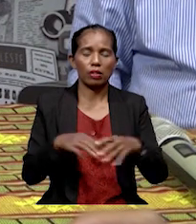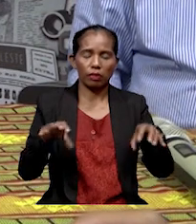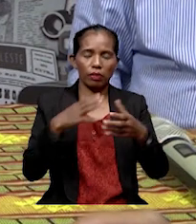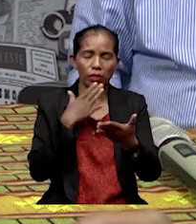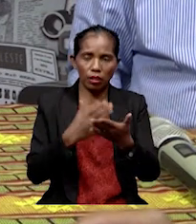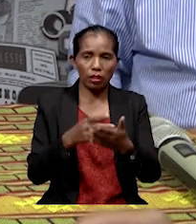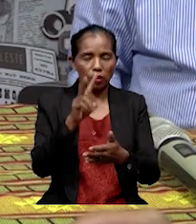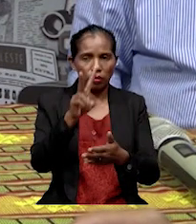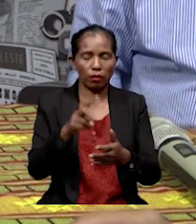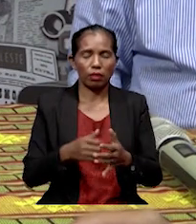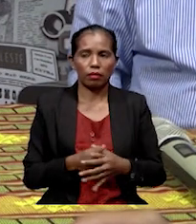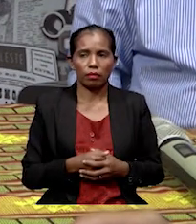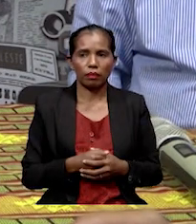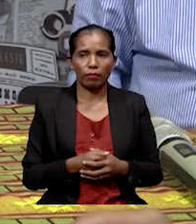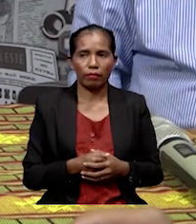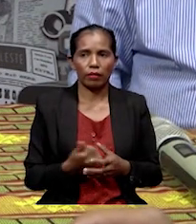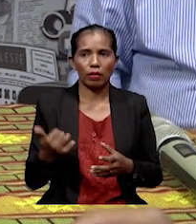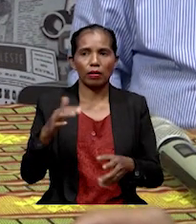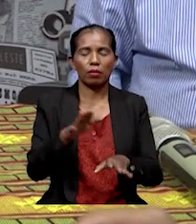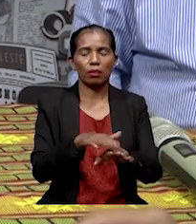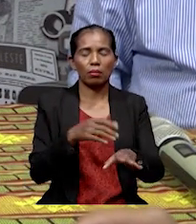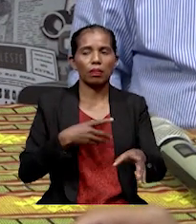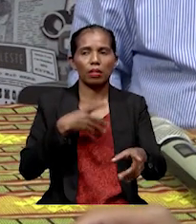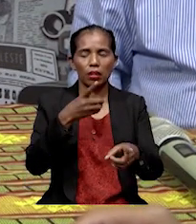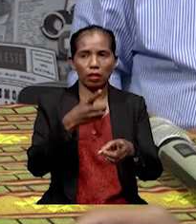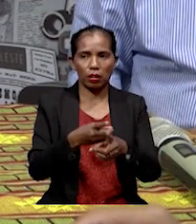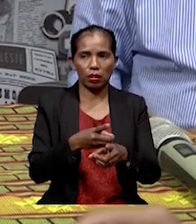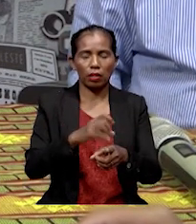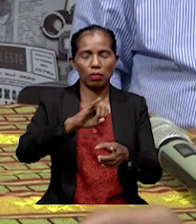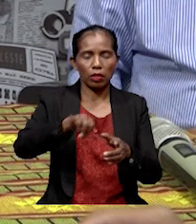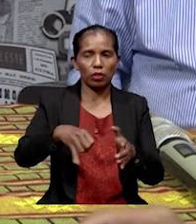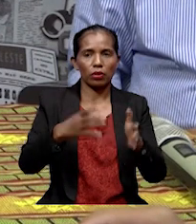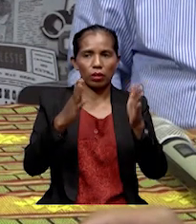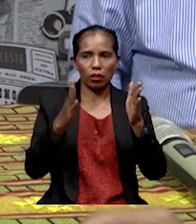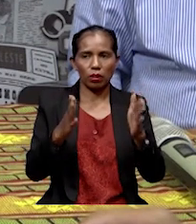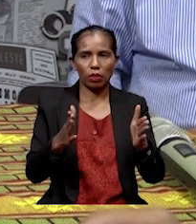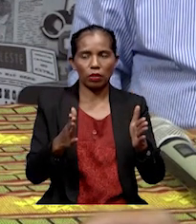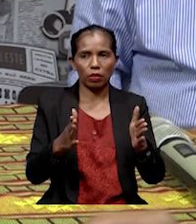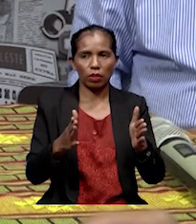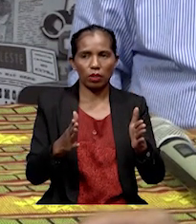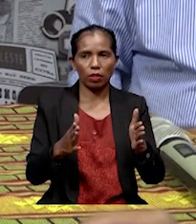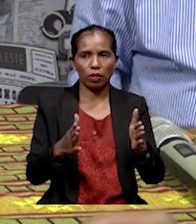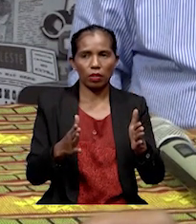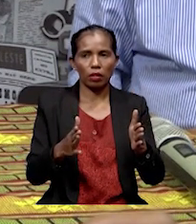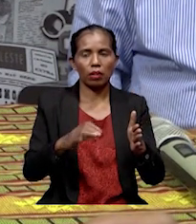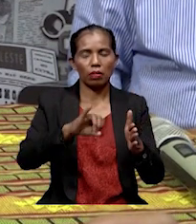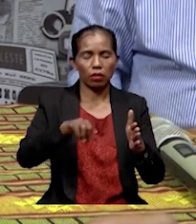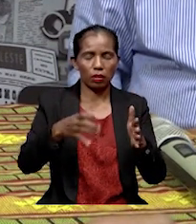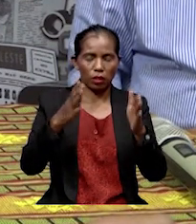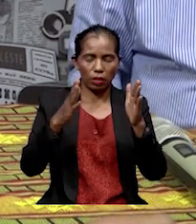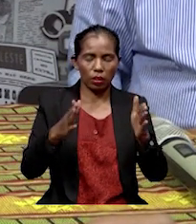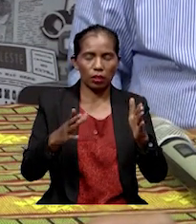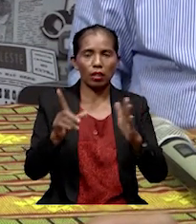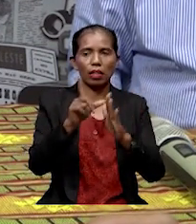sira nebe, bolo de direito automático. Né, jornalista ida nebe, molo lei comunicação